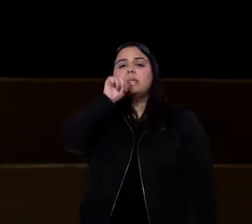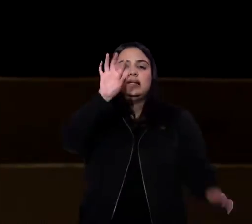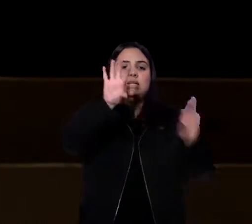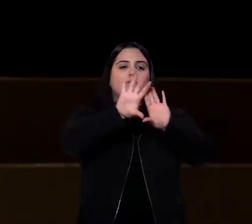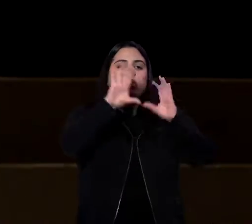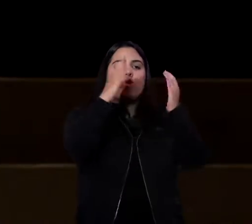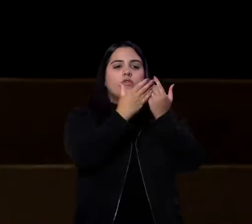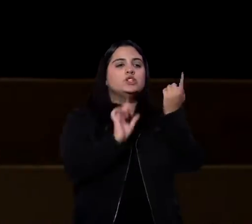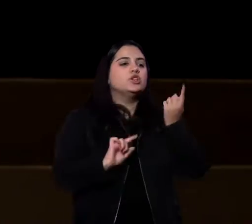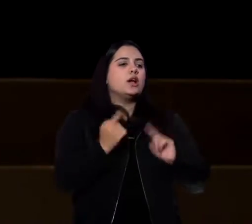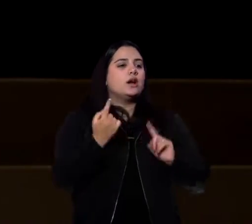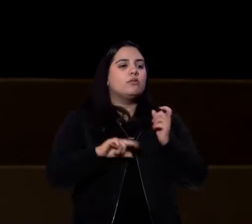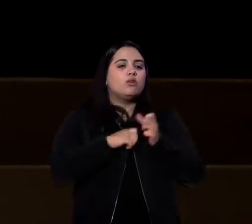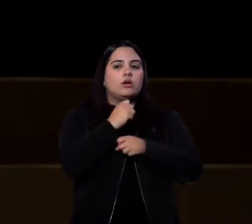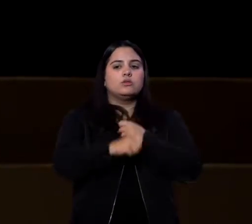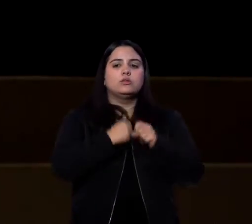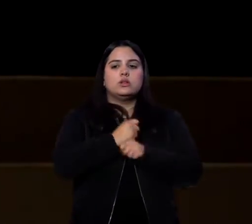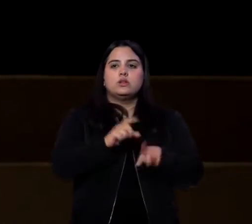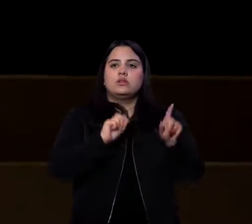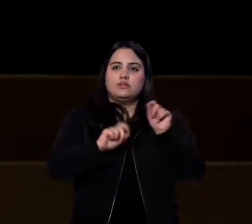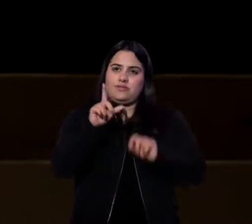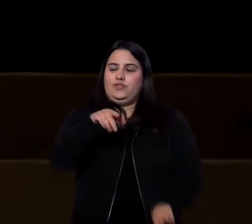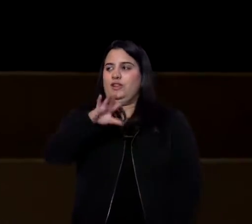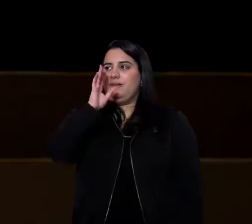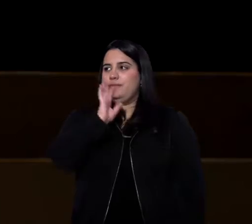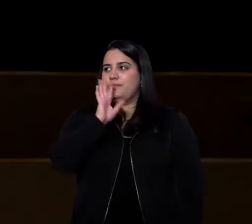ano? Foi bem legal.